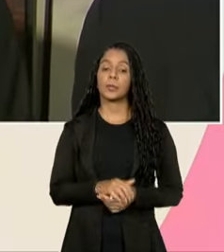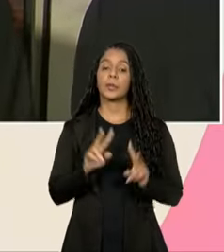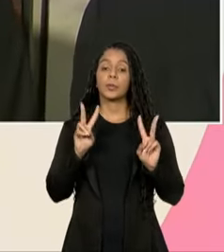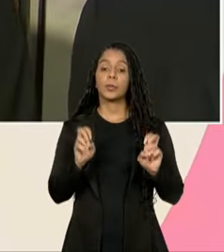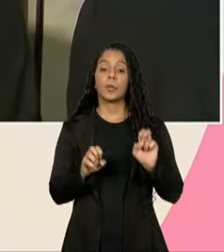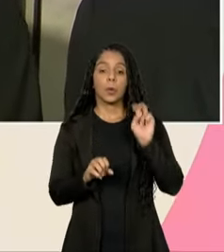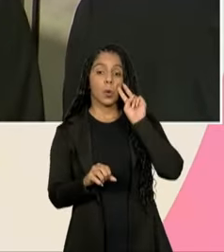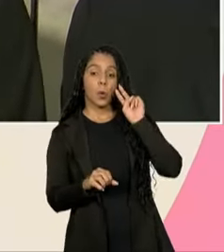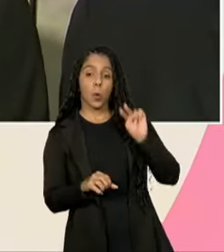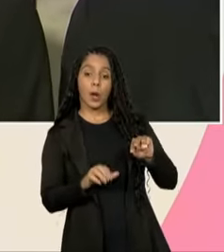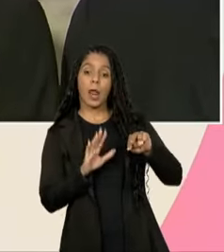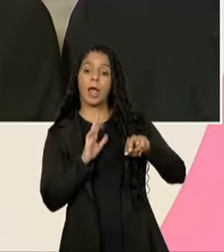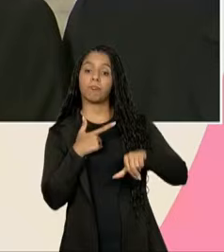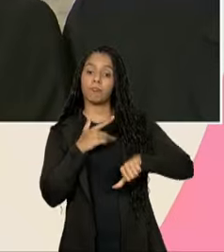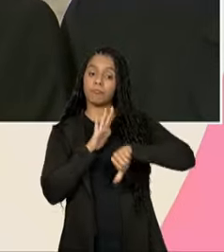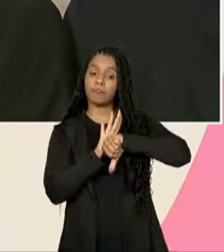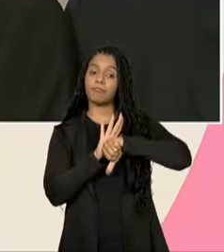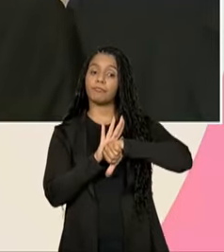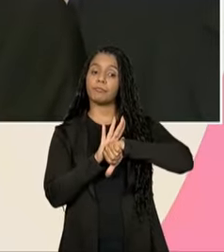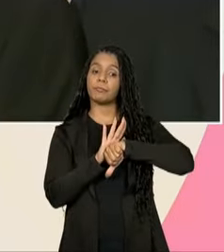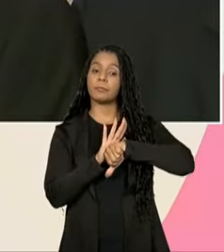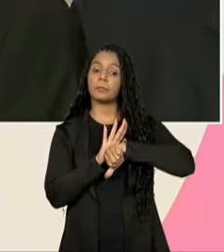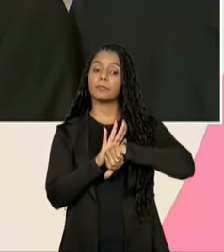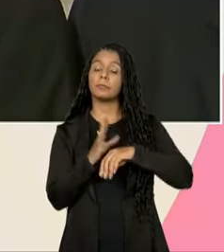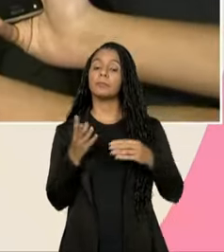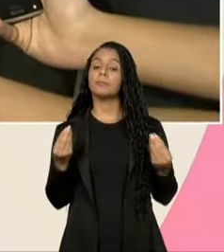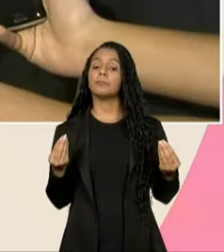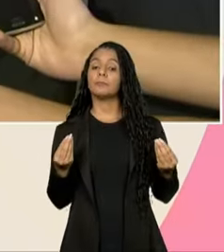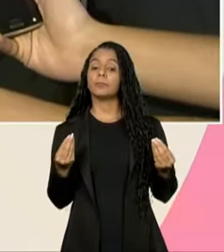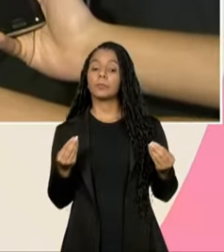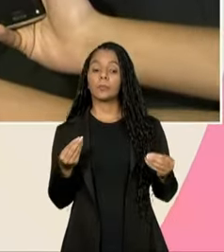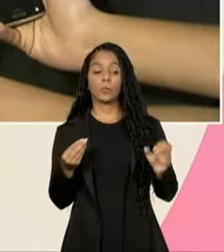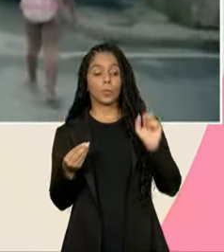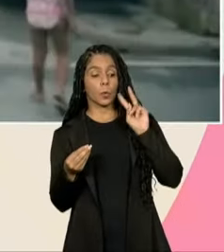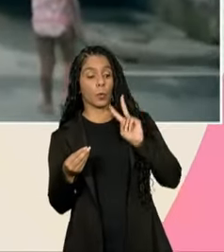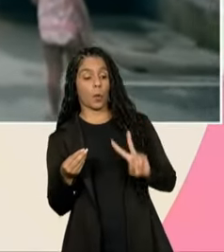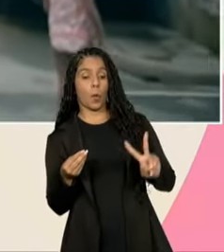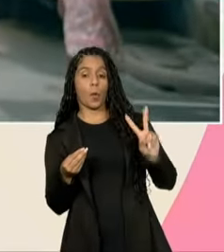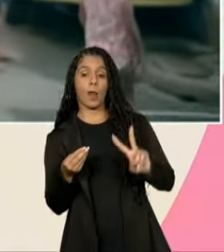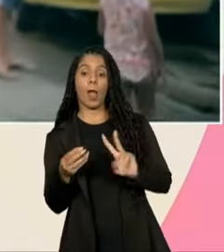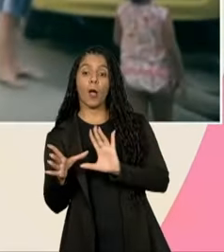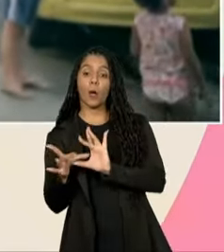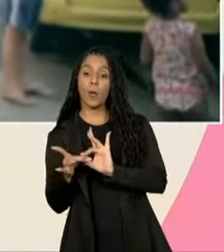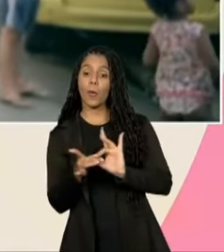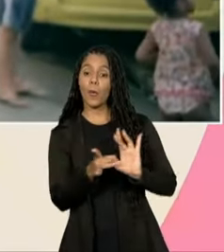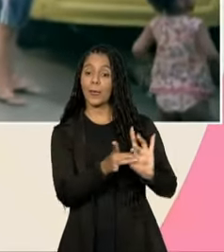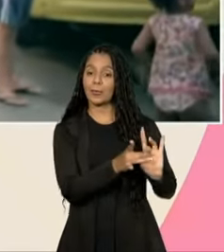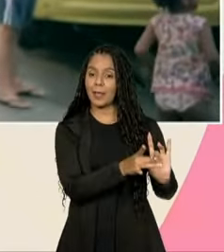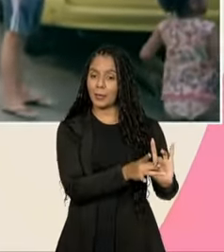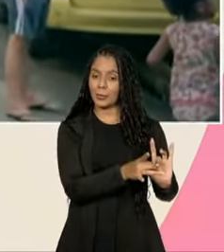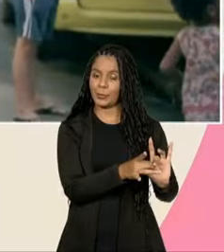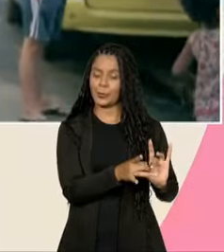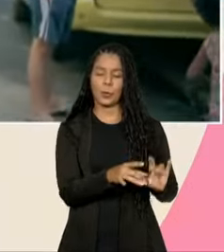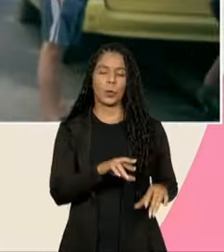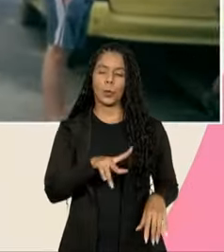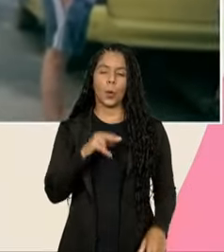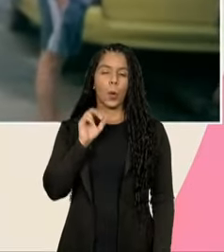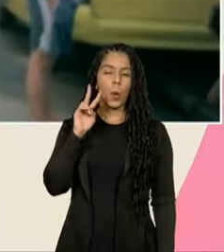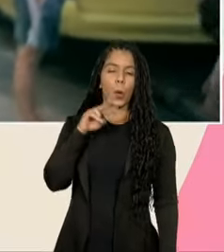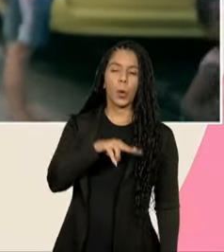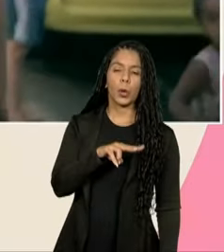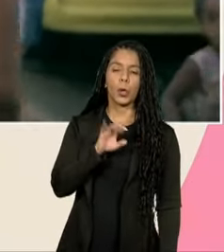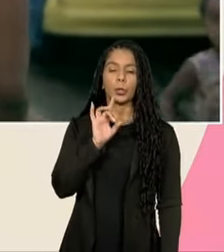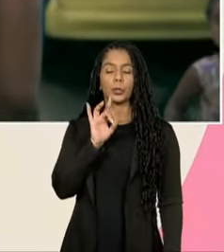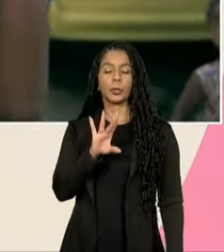esse crime com um certo... olhar para um contexto, né? não olhar para esse crime como